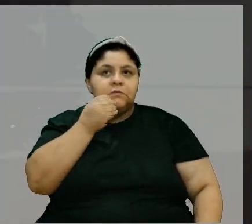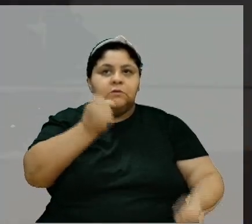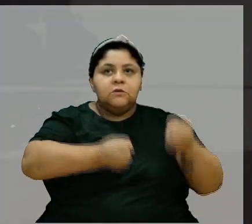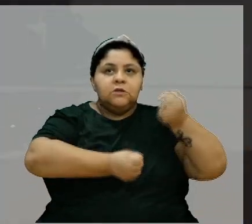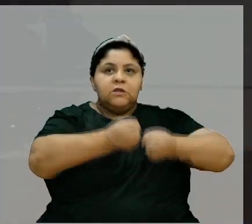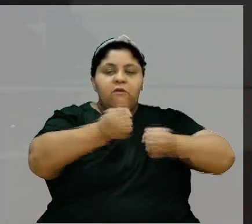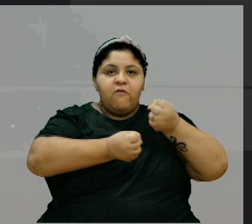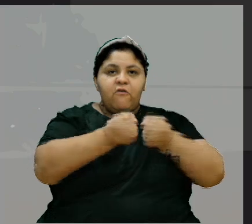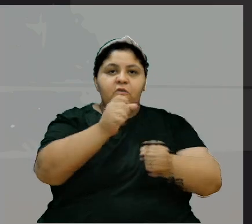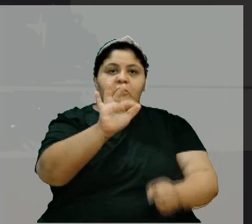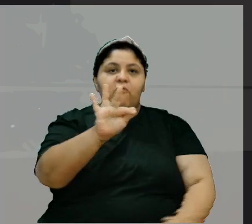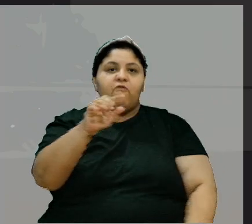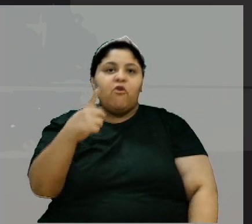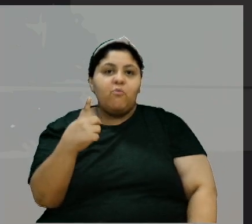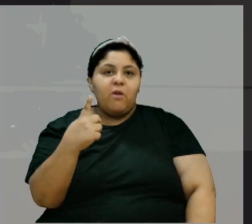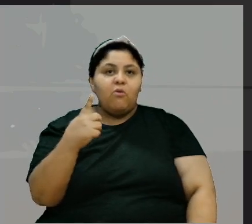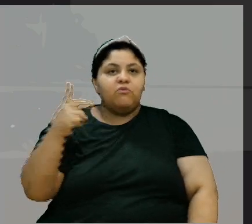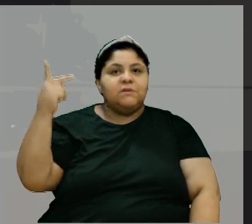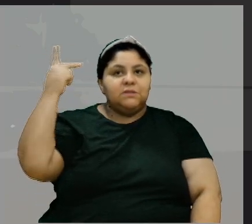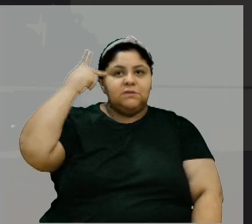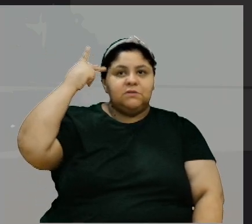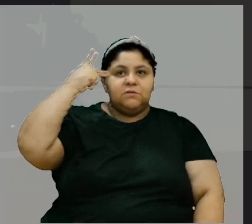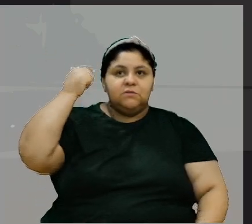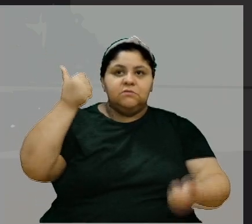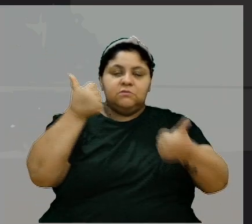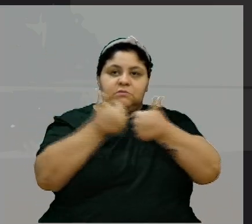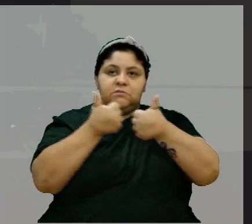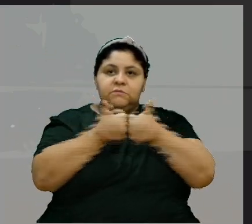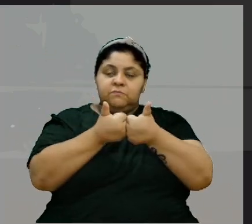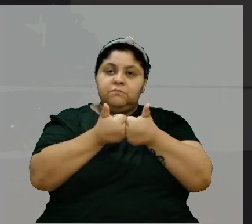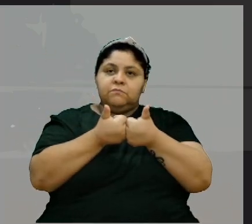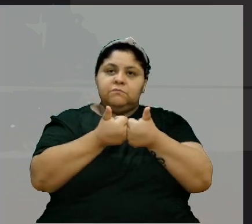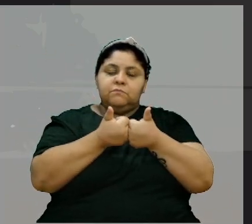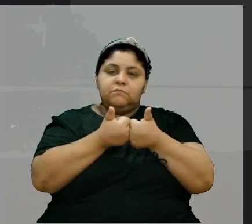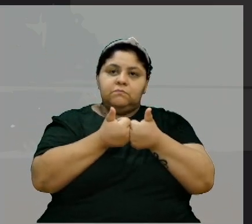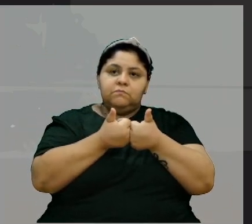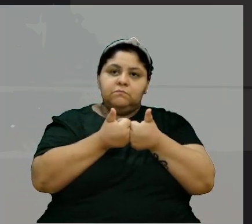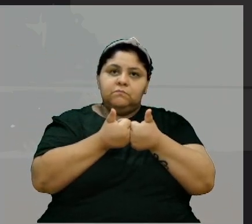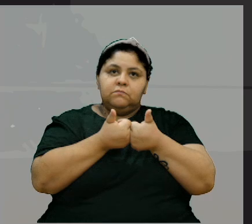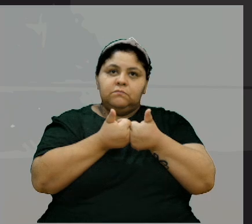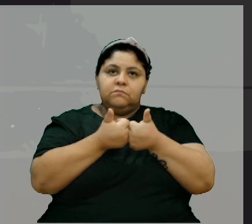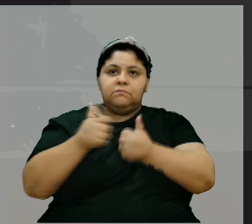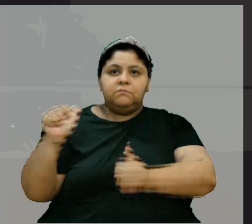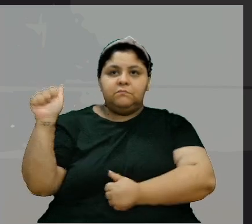1 em São Paulo, junto com o pessoal da